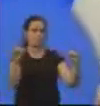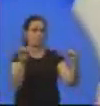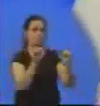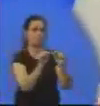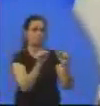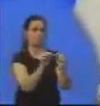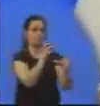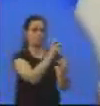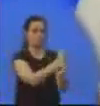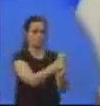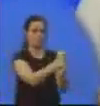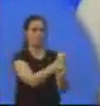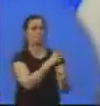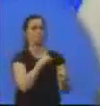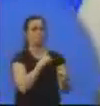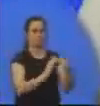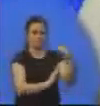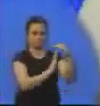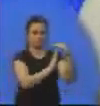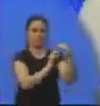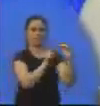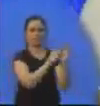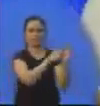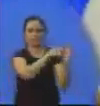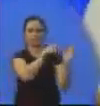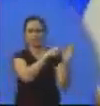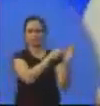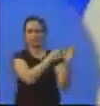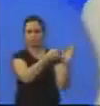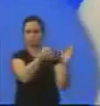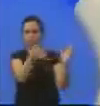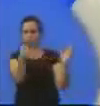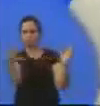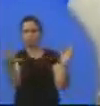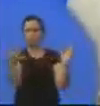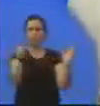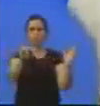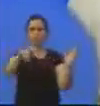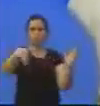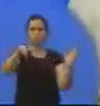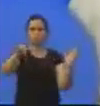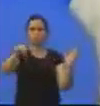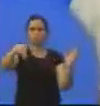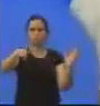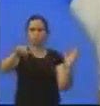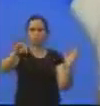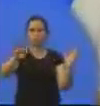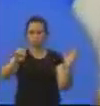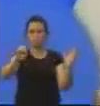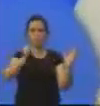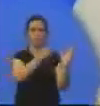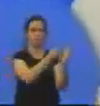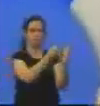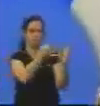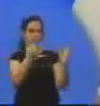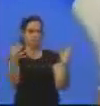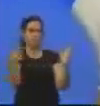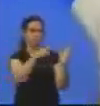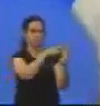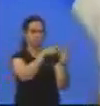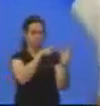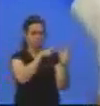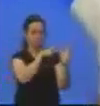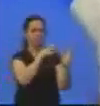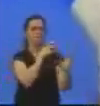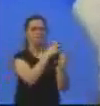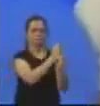fazer? Nós vamos calcular o limite para x tendendo a mais infinito. Então, vou fazer a conta para o x tendendo a mais infinito. Nesse caso,